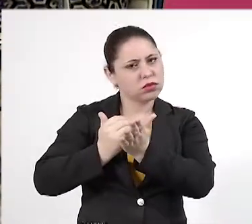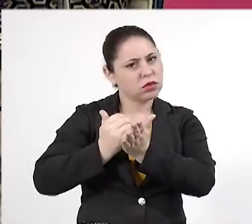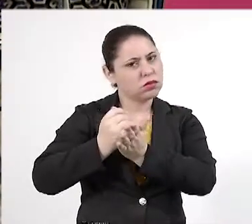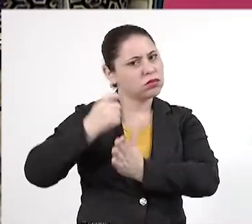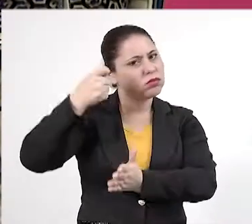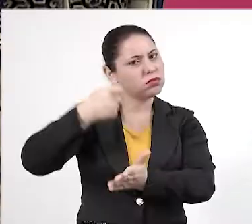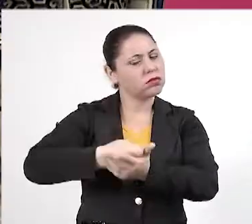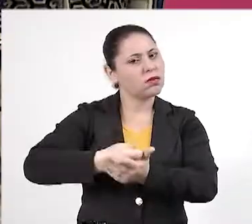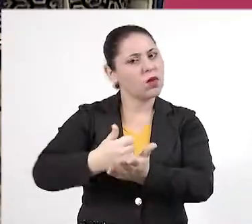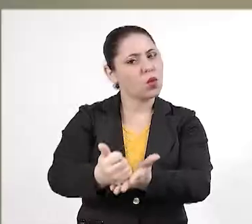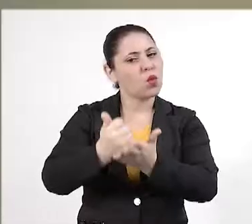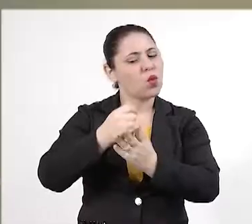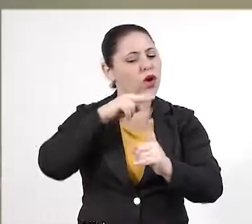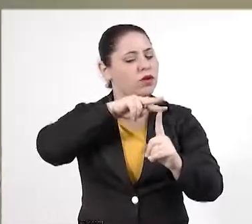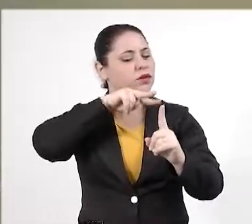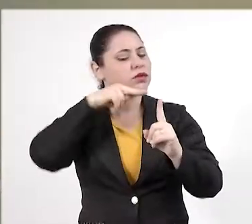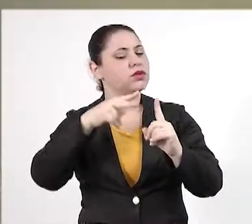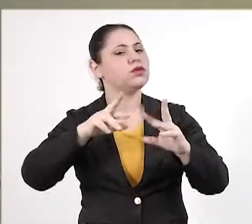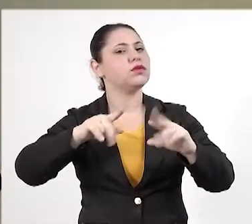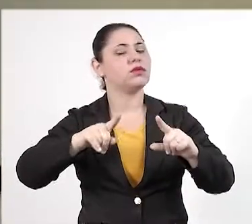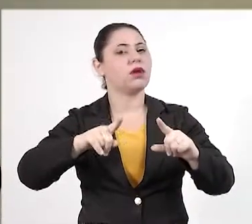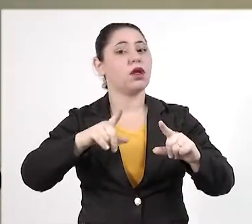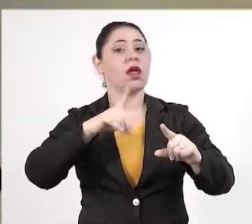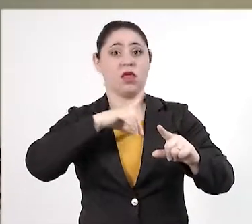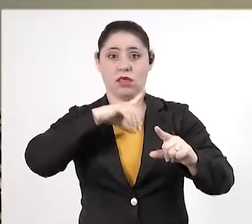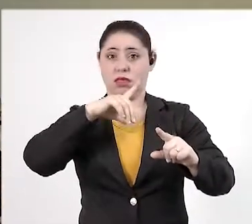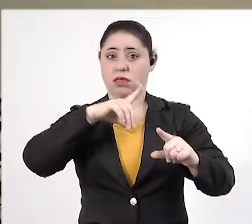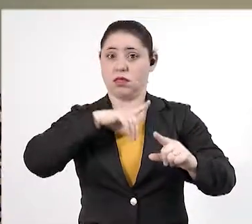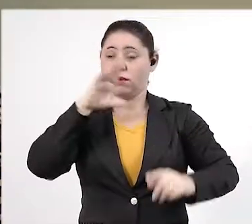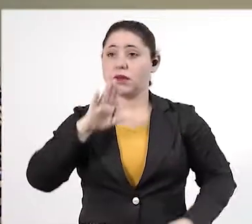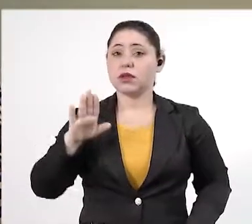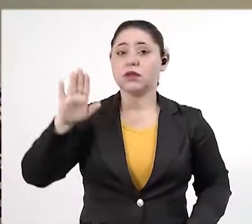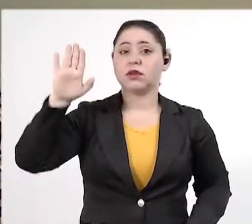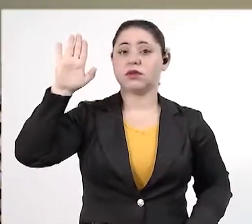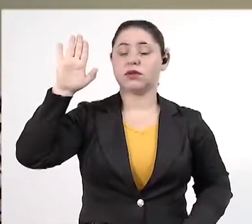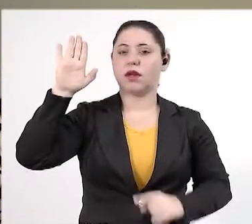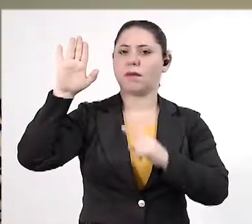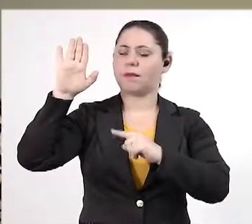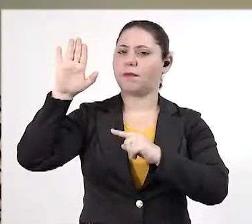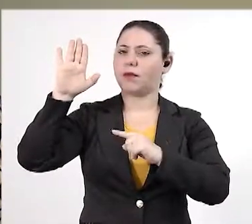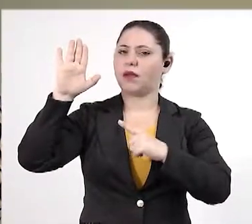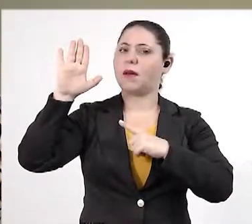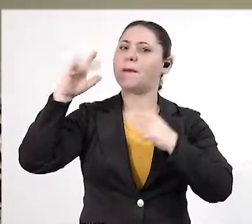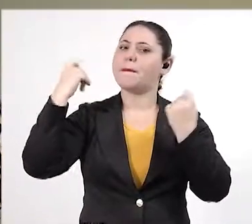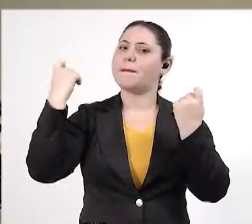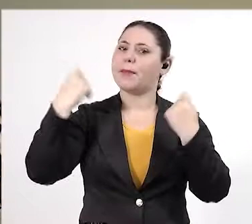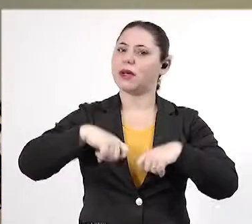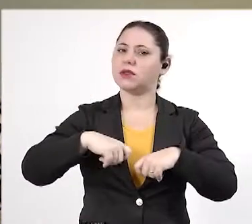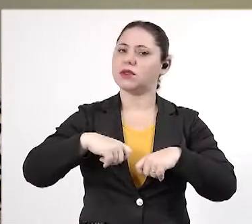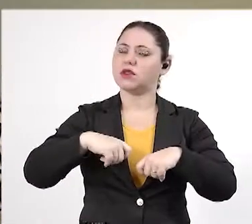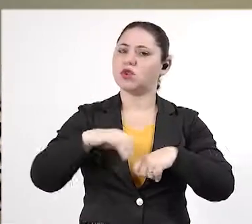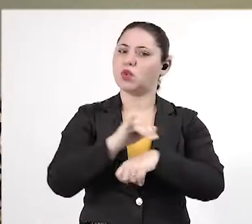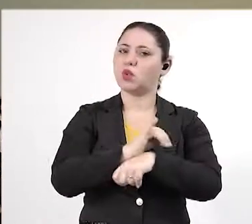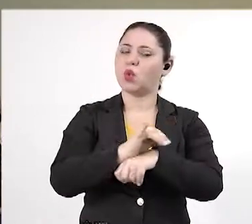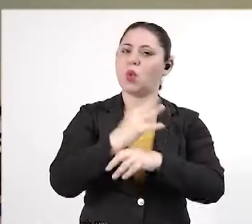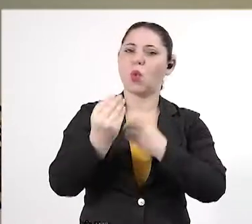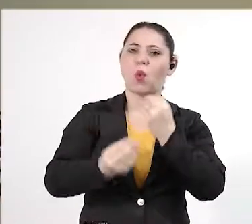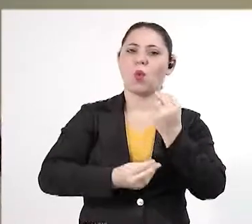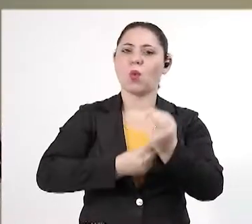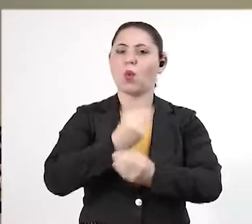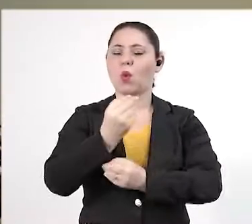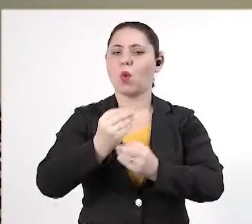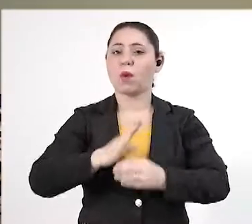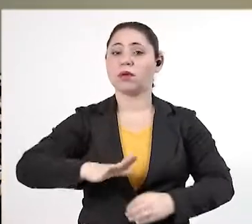a trazer uma outra visão. Não, nós temos que ter as candidaturas e nós temos que viabilizar meios para que